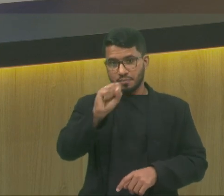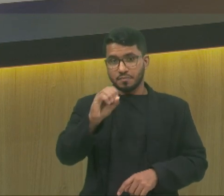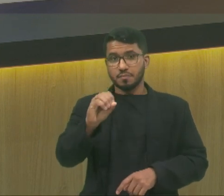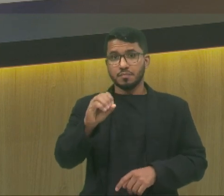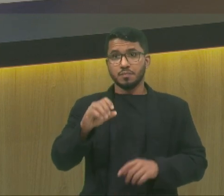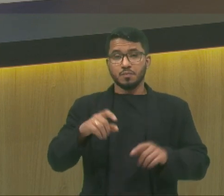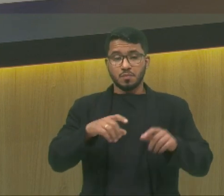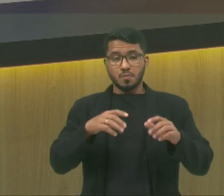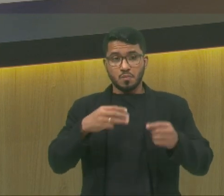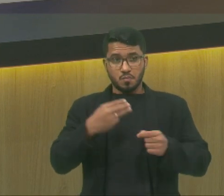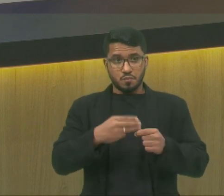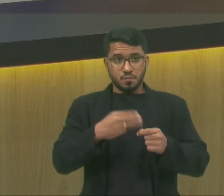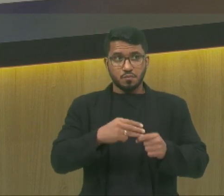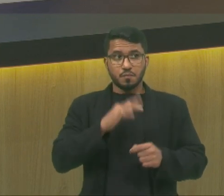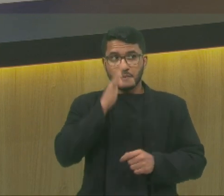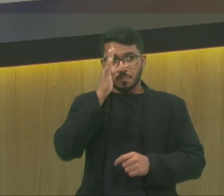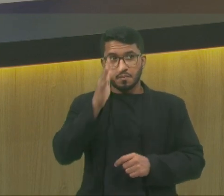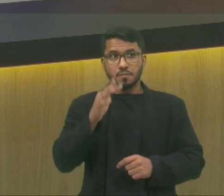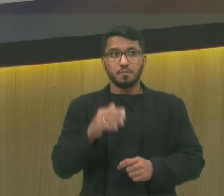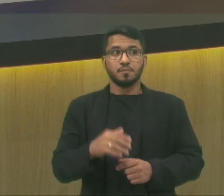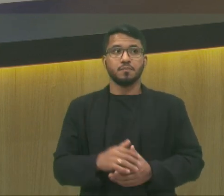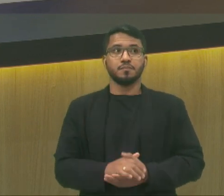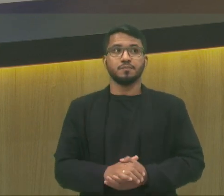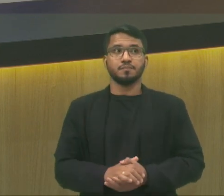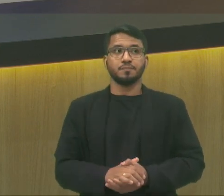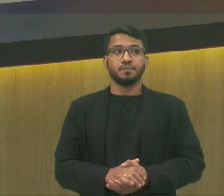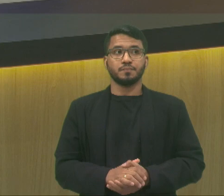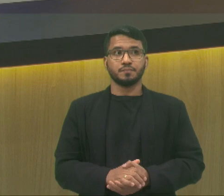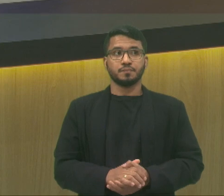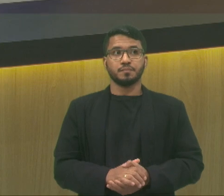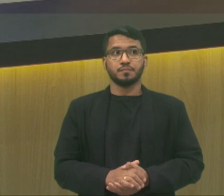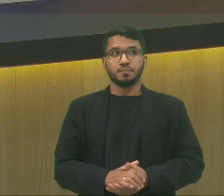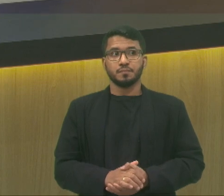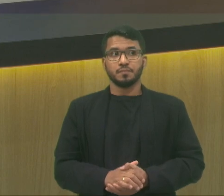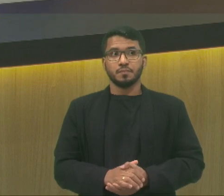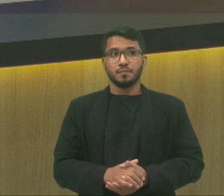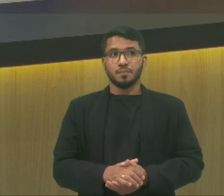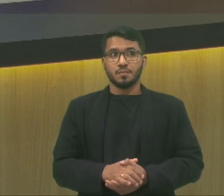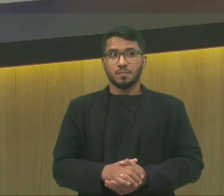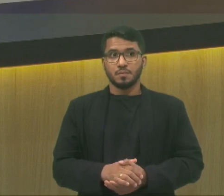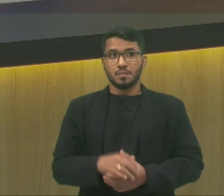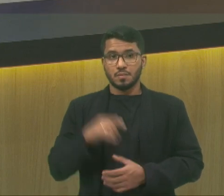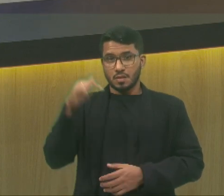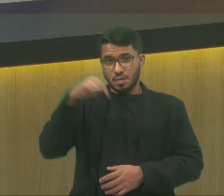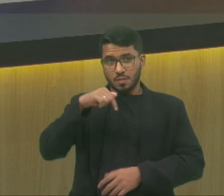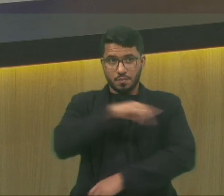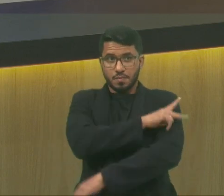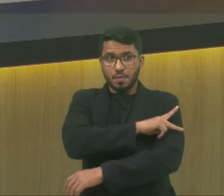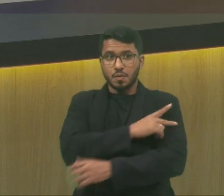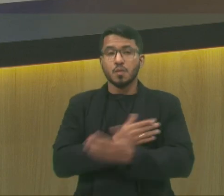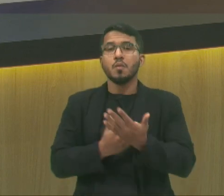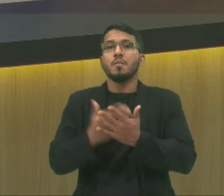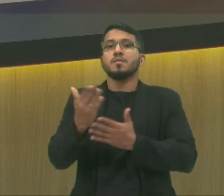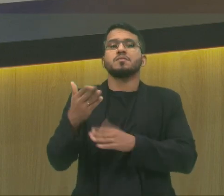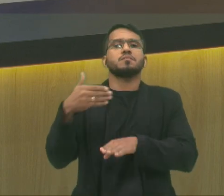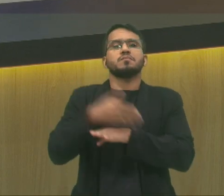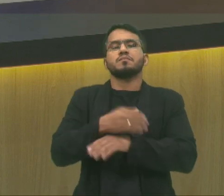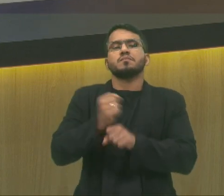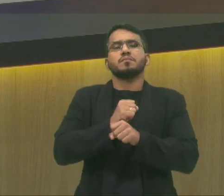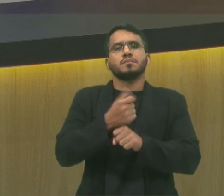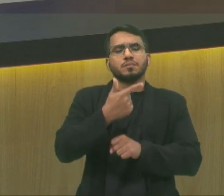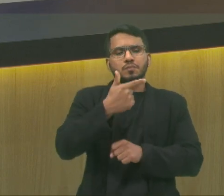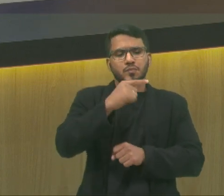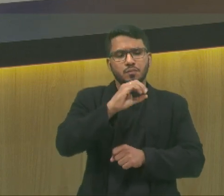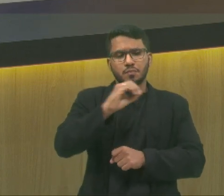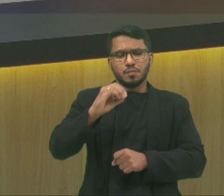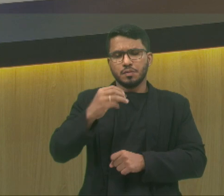Floriano, a nossa Princesa do Sul, no sul do estado. Sua ligação com o Piauí começou em 2003, quando